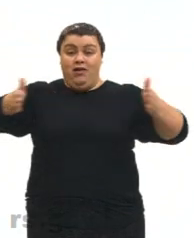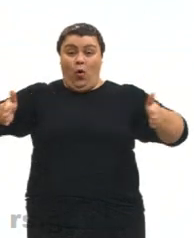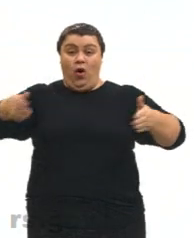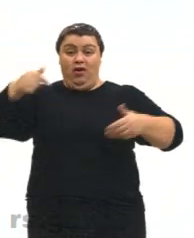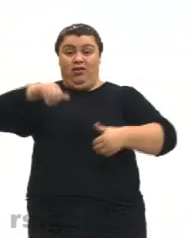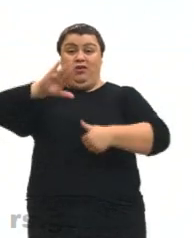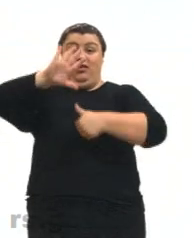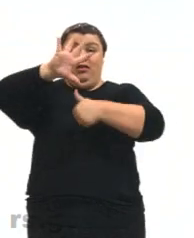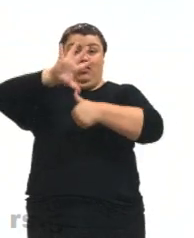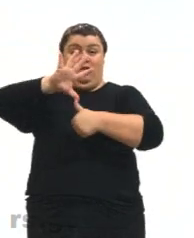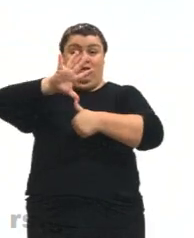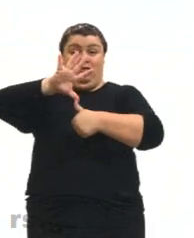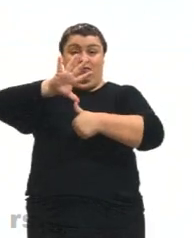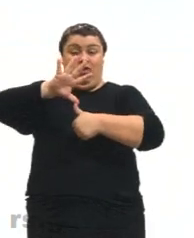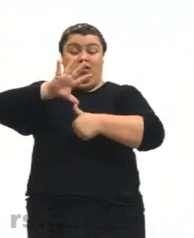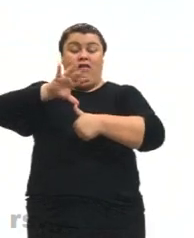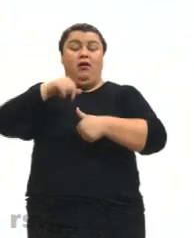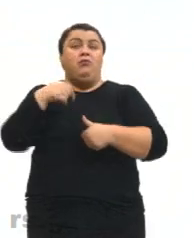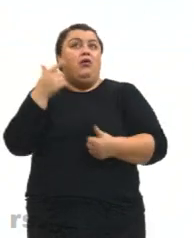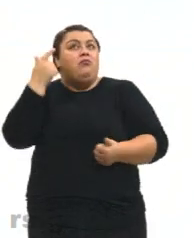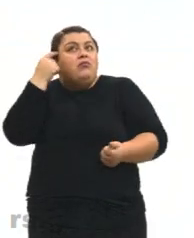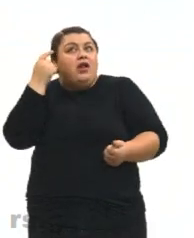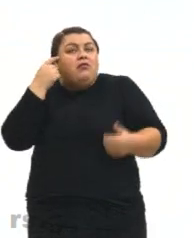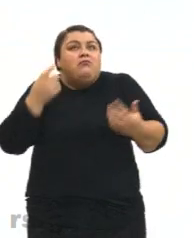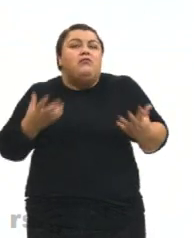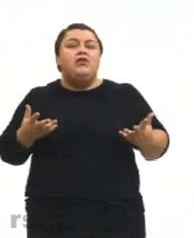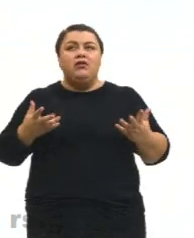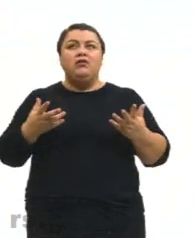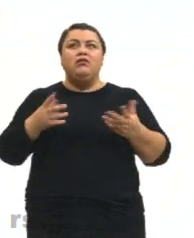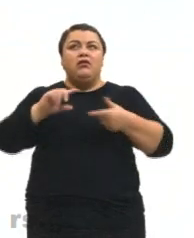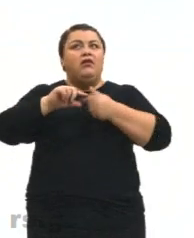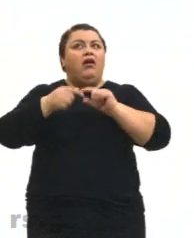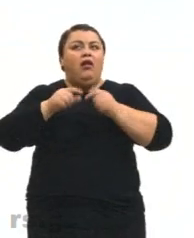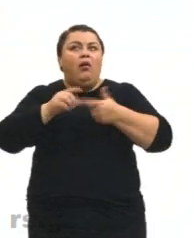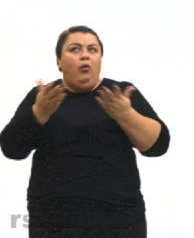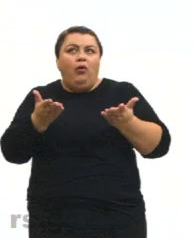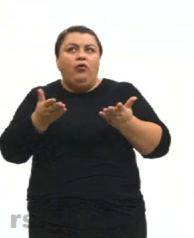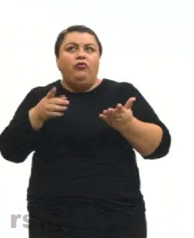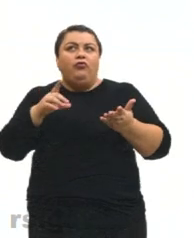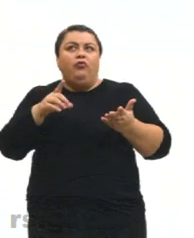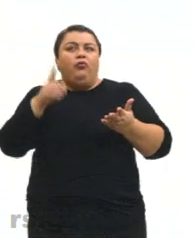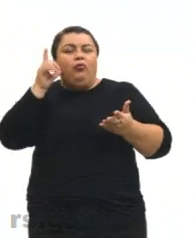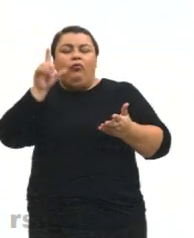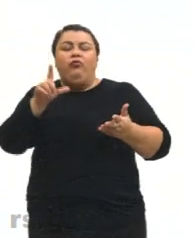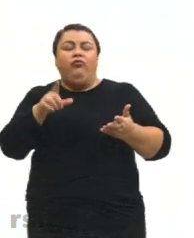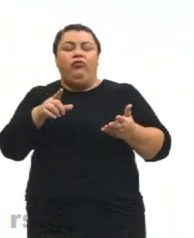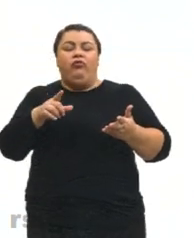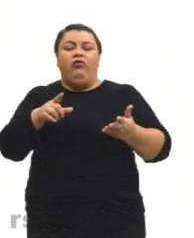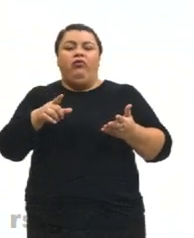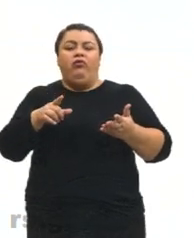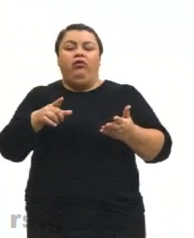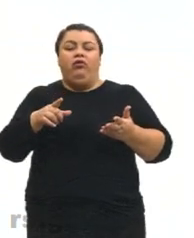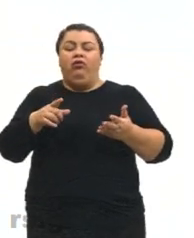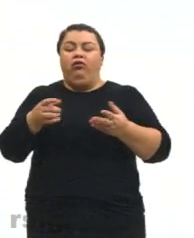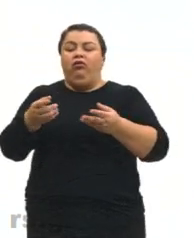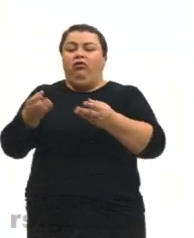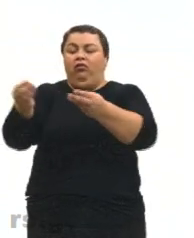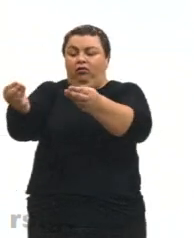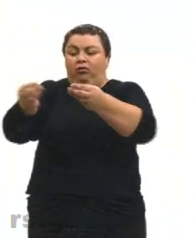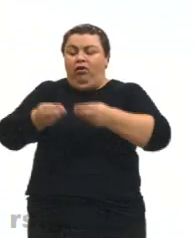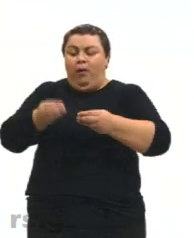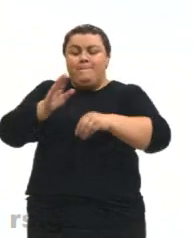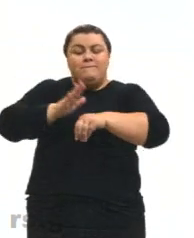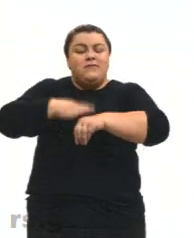mim seria meio lógico nós recebemos mais pessoas porque nós temos um território maior e me